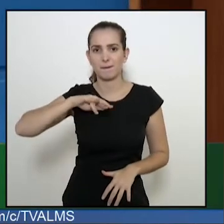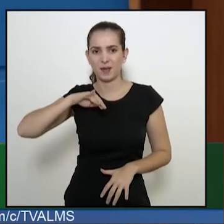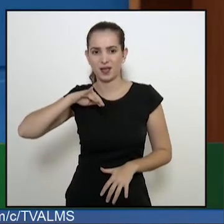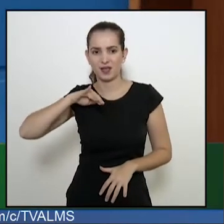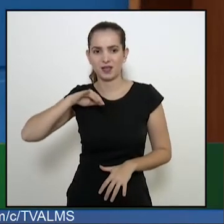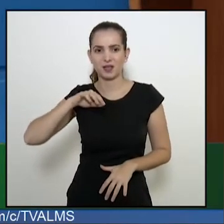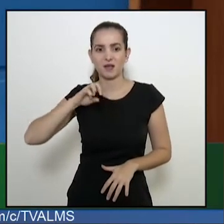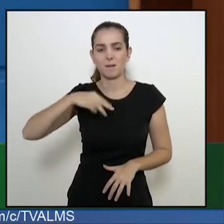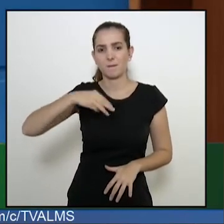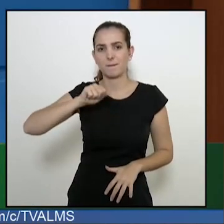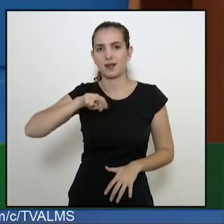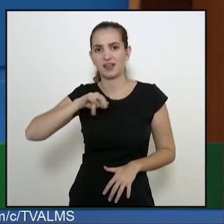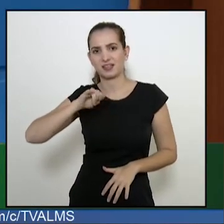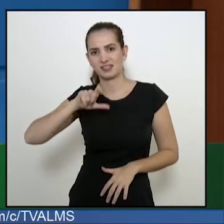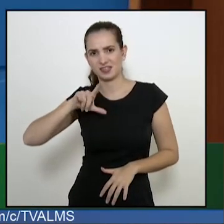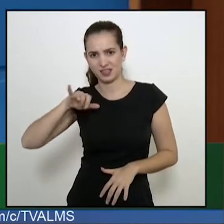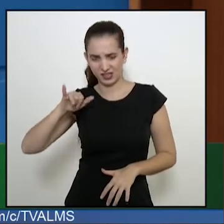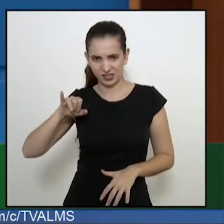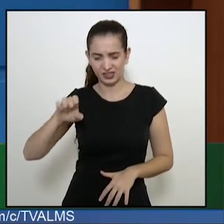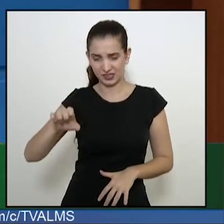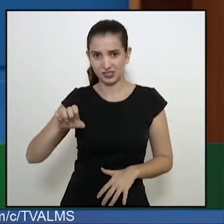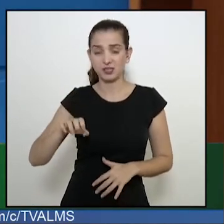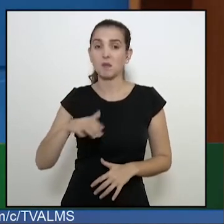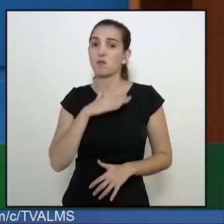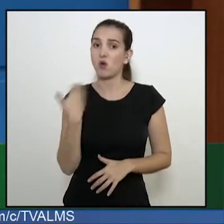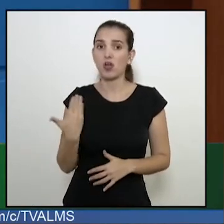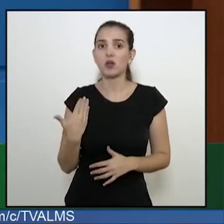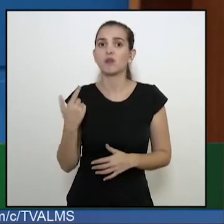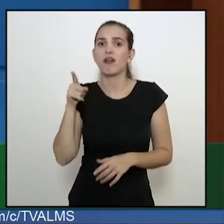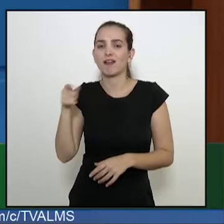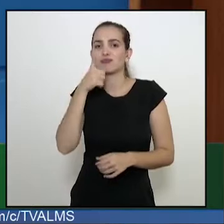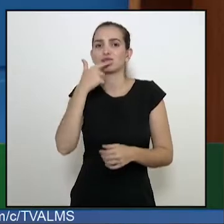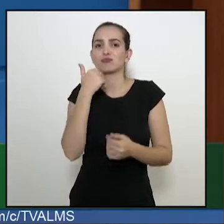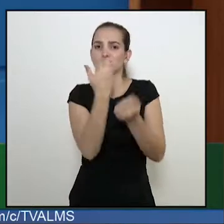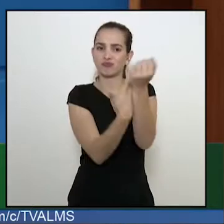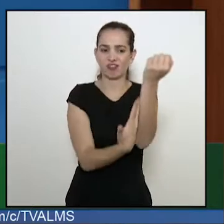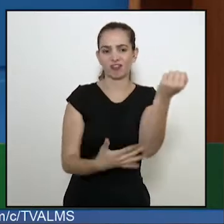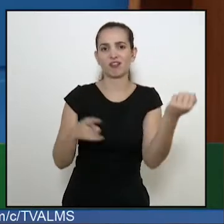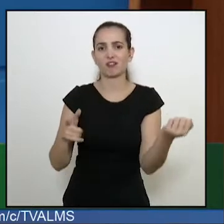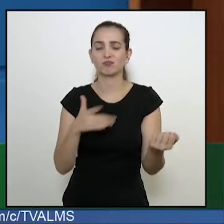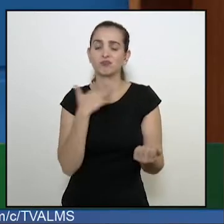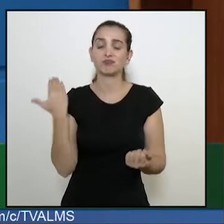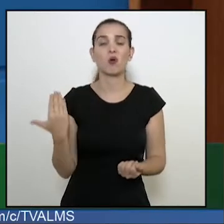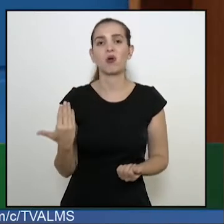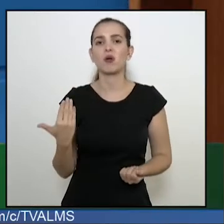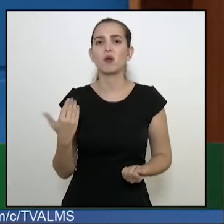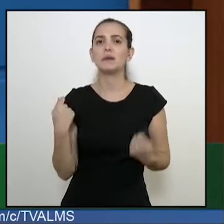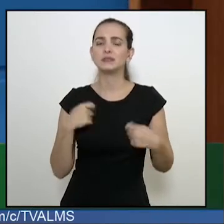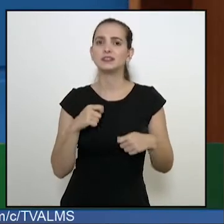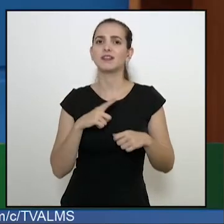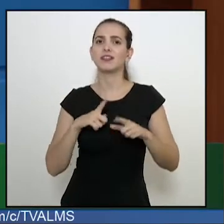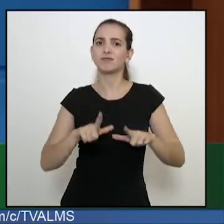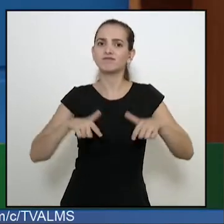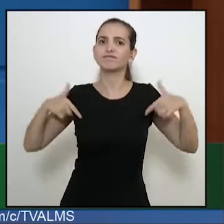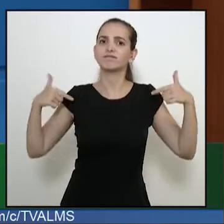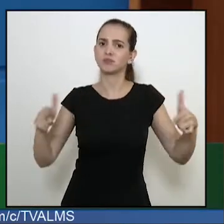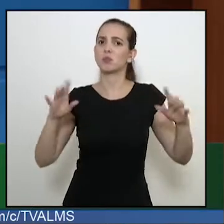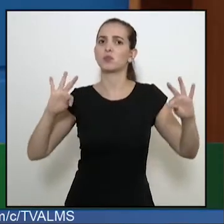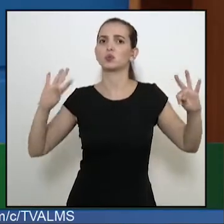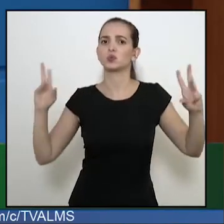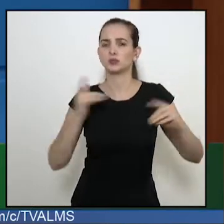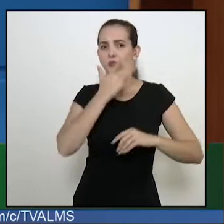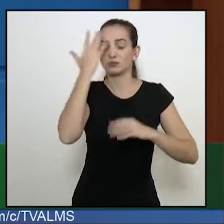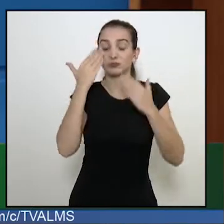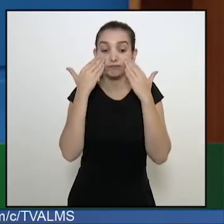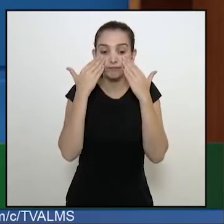quem sabe o sangue derramado por ela possa servir pelo menos para isso. Porque, do contrário, não